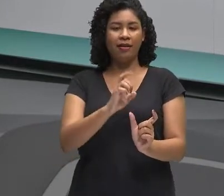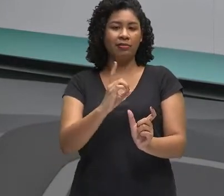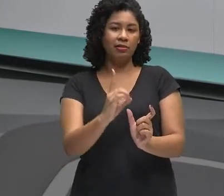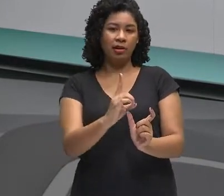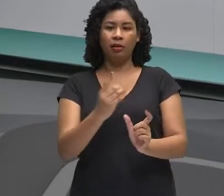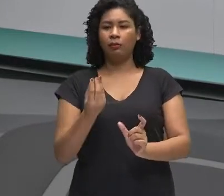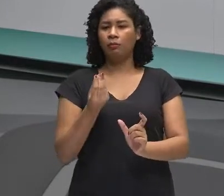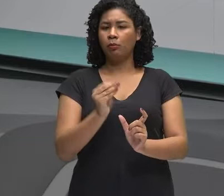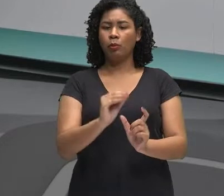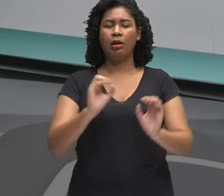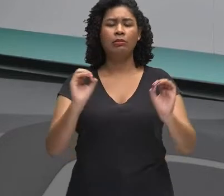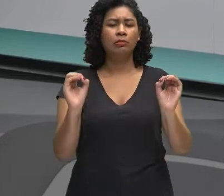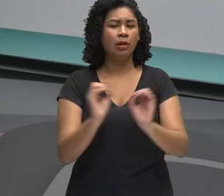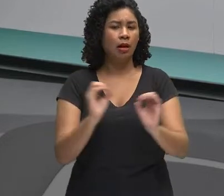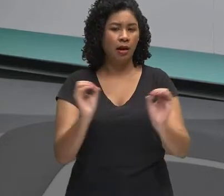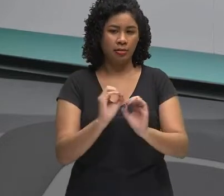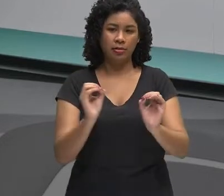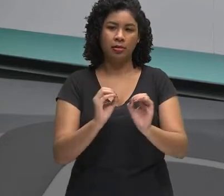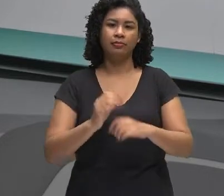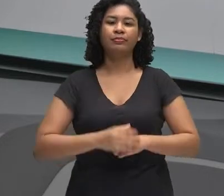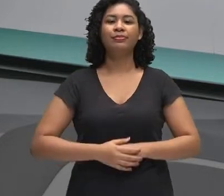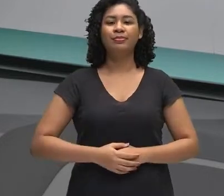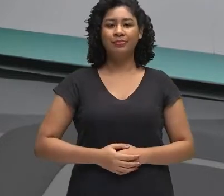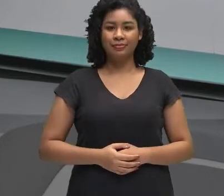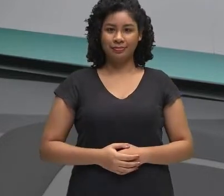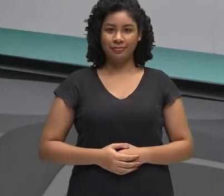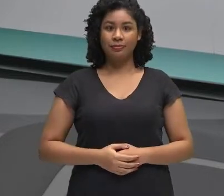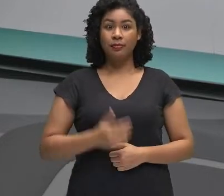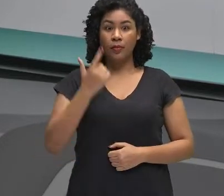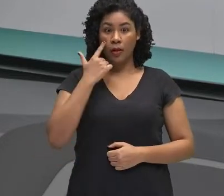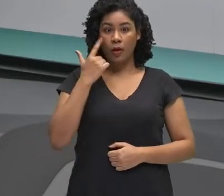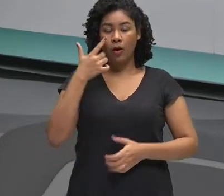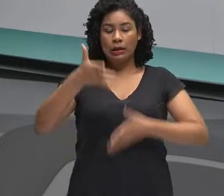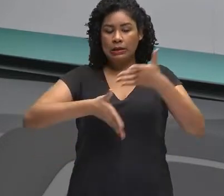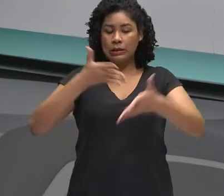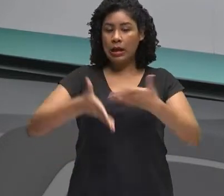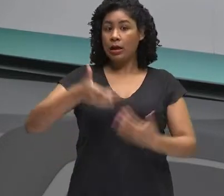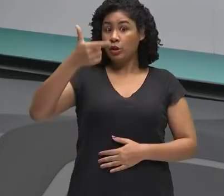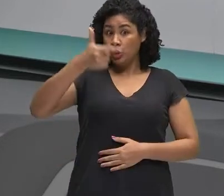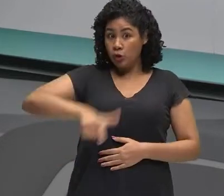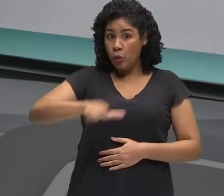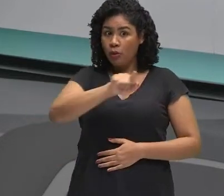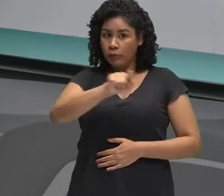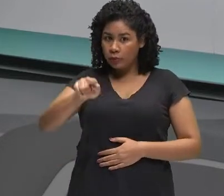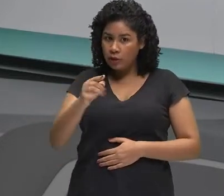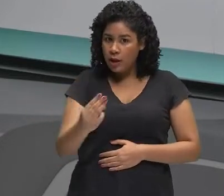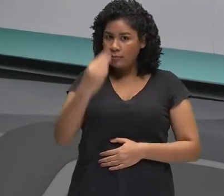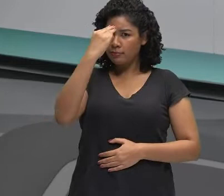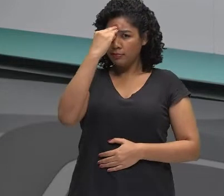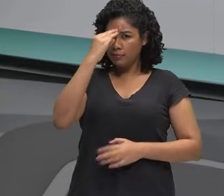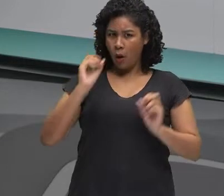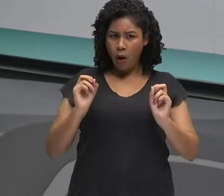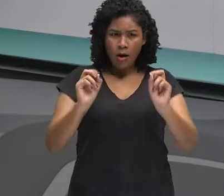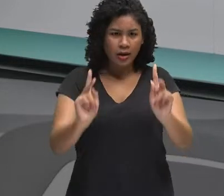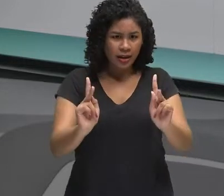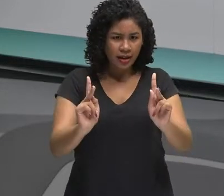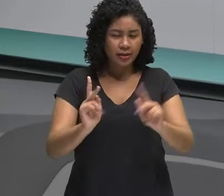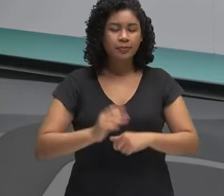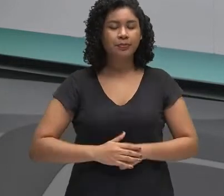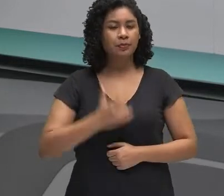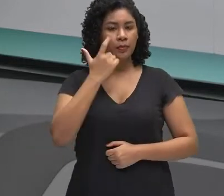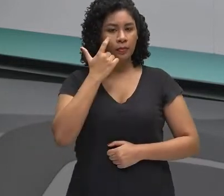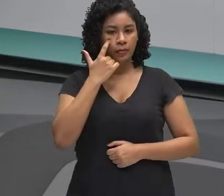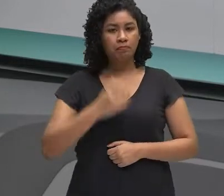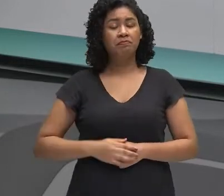caso dos verbos regulares. Vou ler novamente para fixar na mente de vocês, hein? São